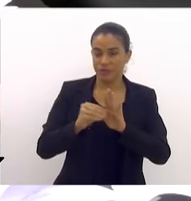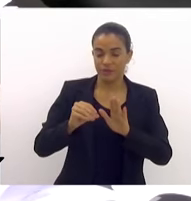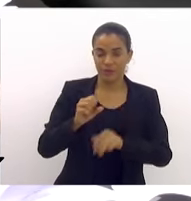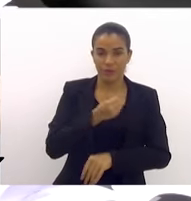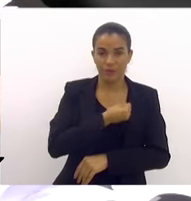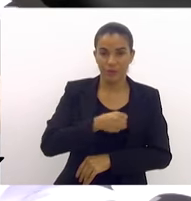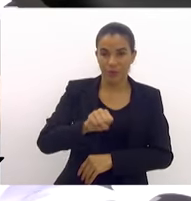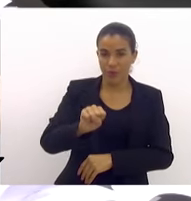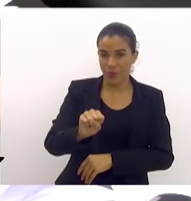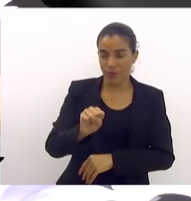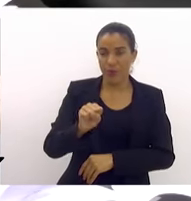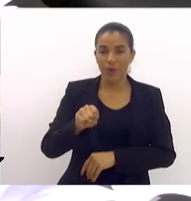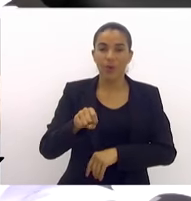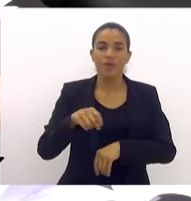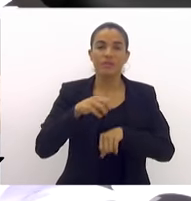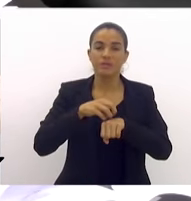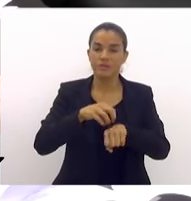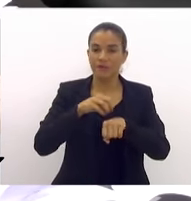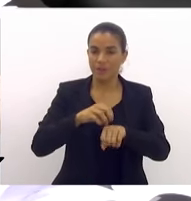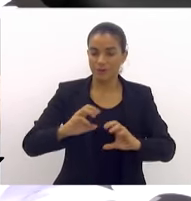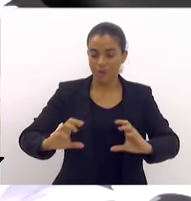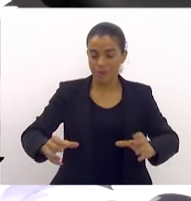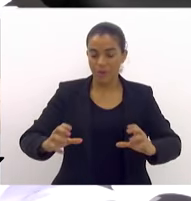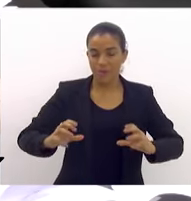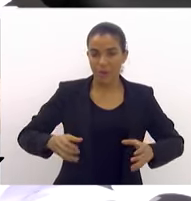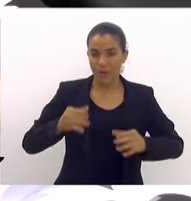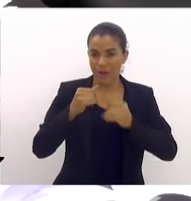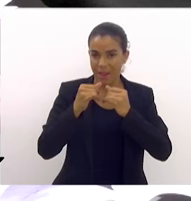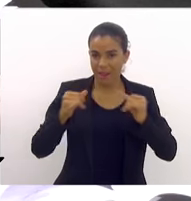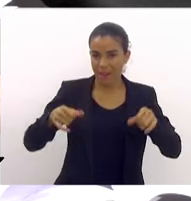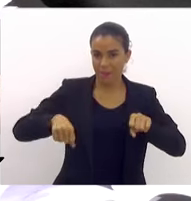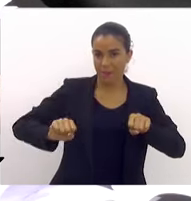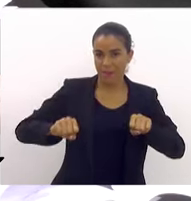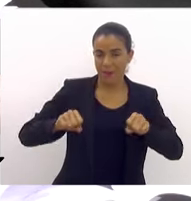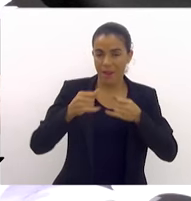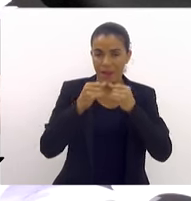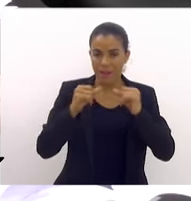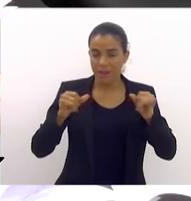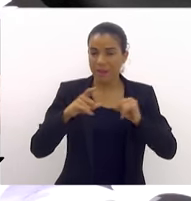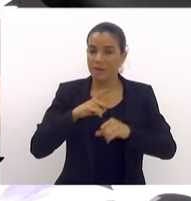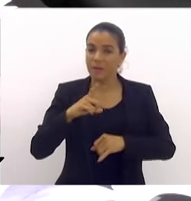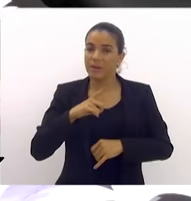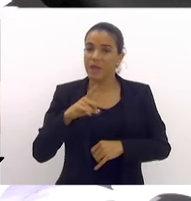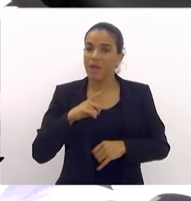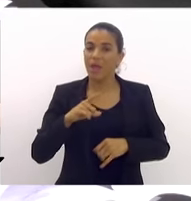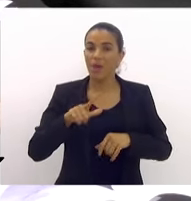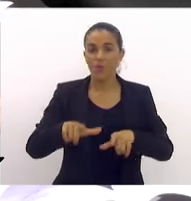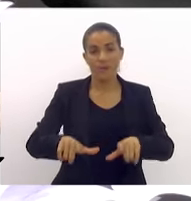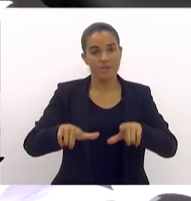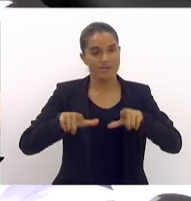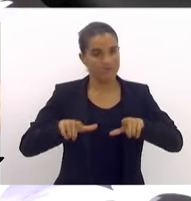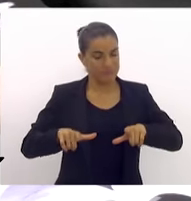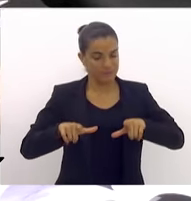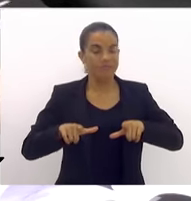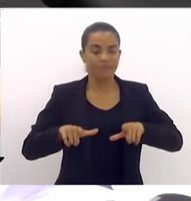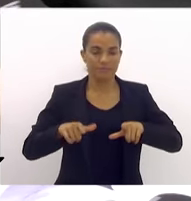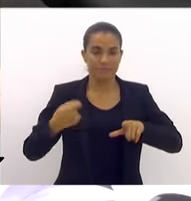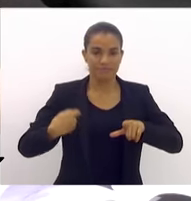esses veículos que estão transitando, que o projeto busca regulamentar, tenham algum tipo de certificação, e por aí